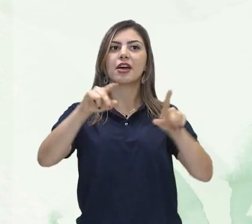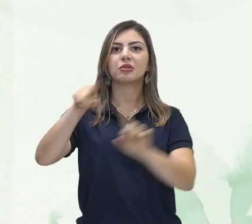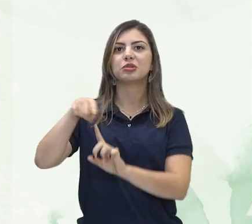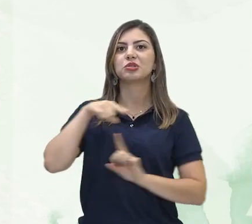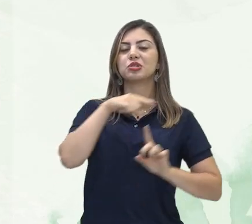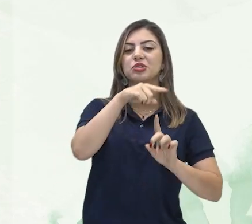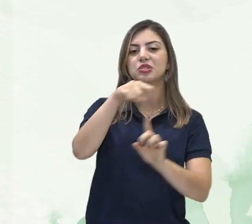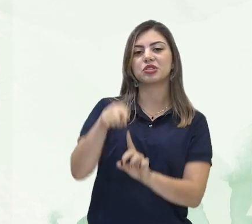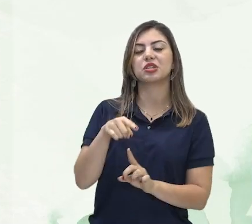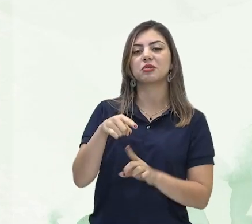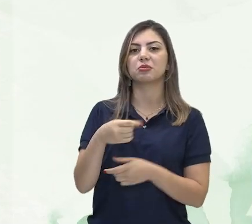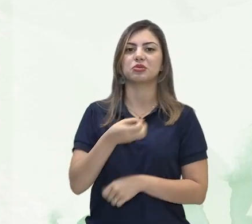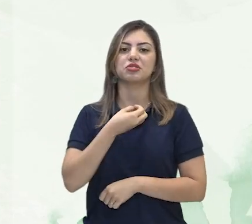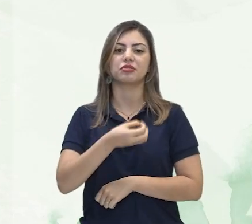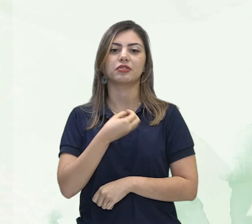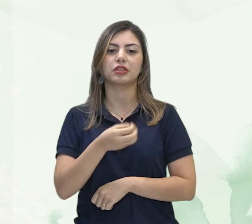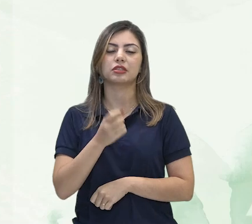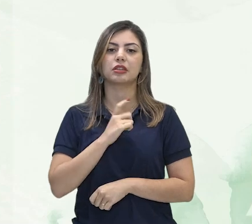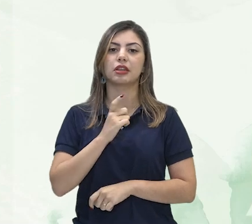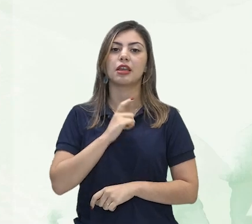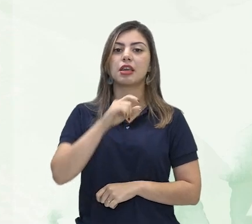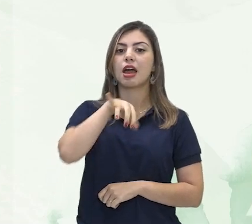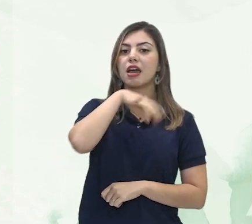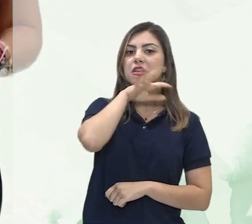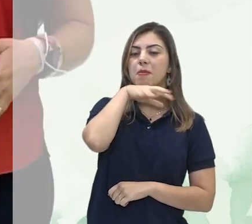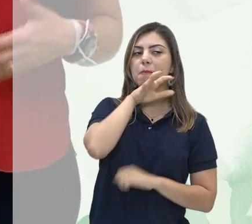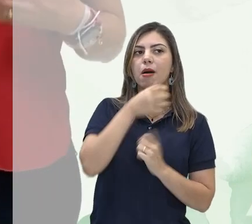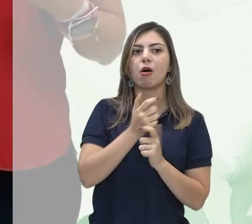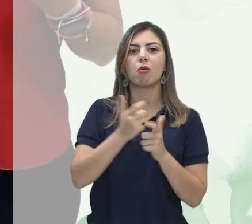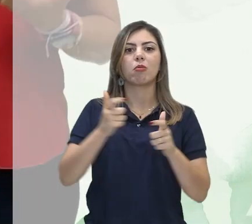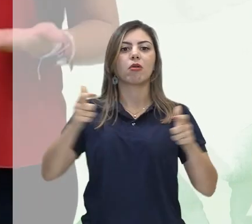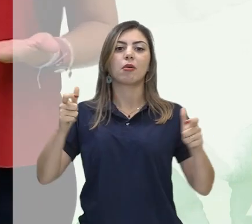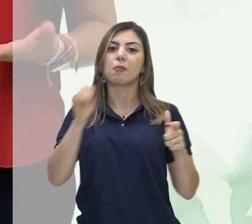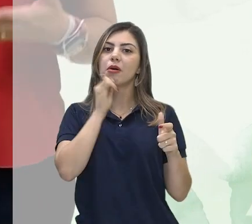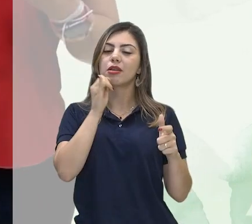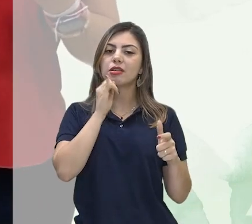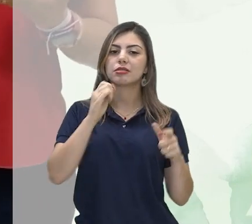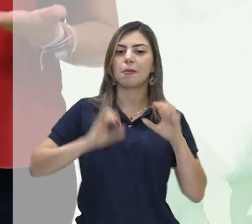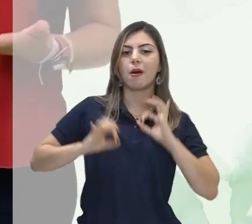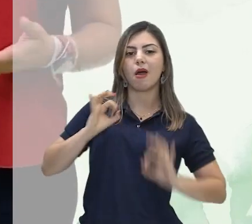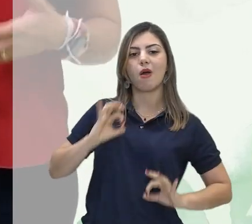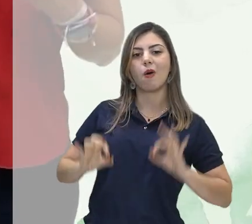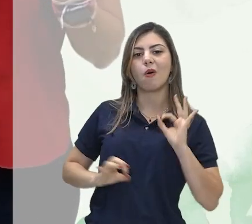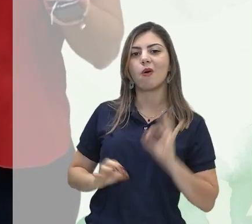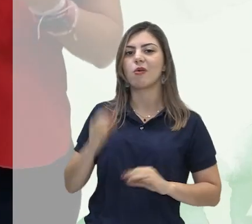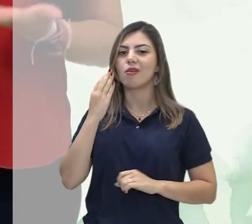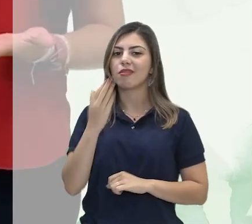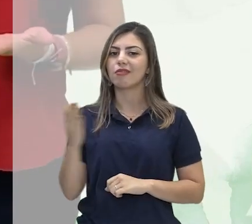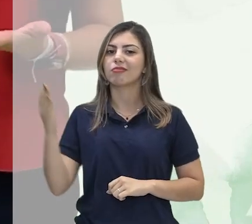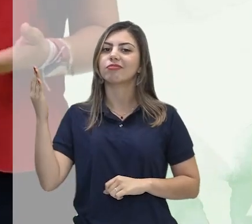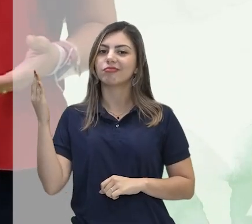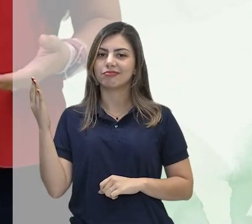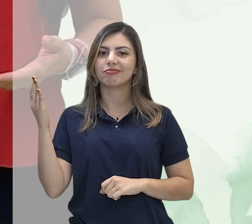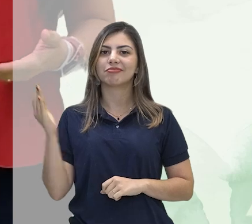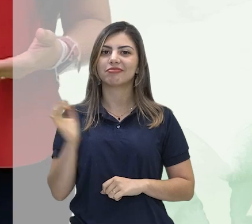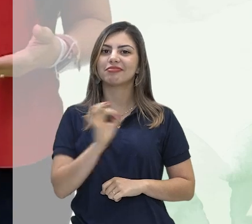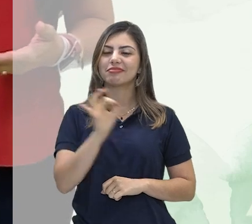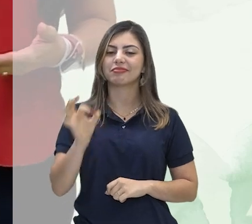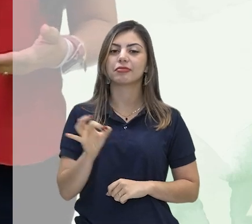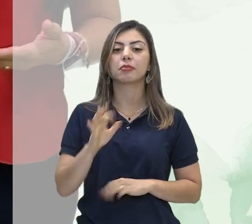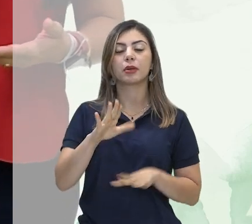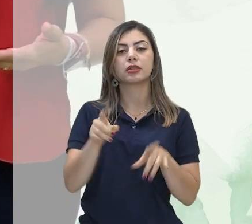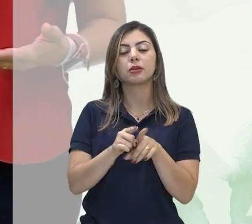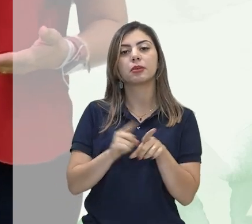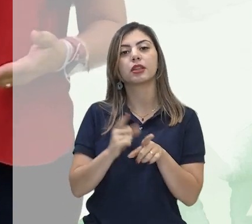desde micro-organismos até animais de grande porte, como a onça pintada, a capivara e a anta. Temos